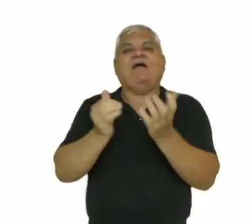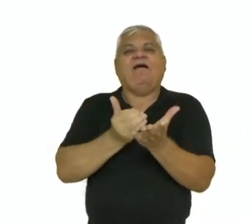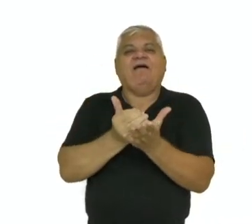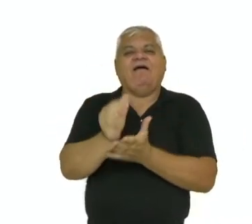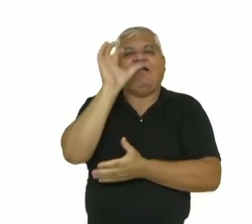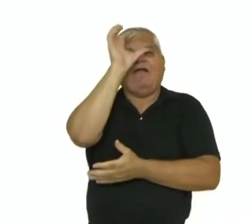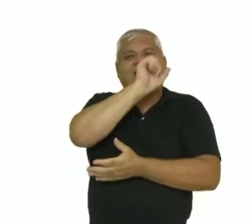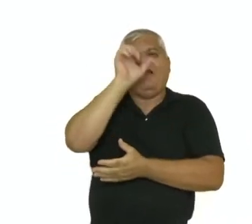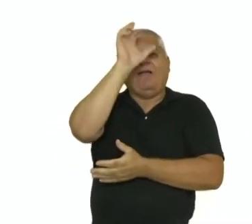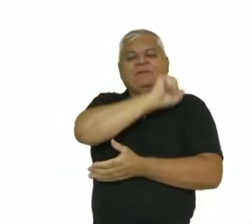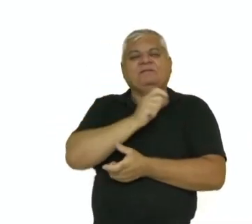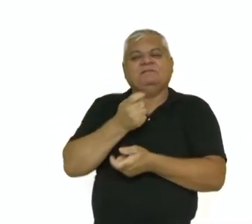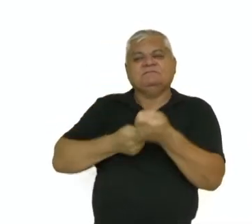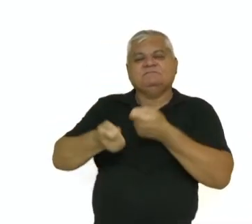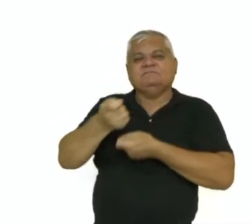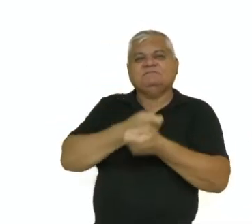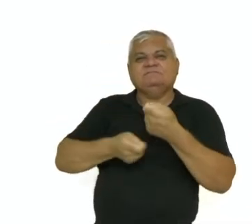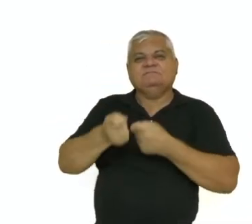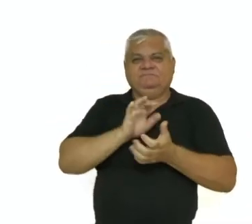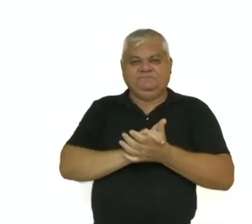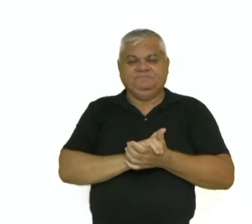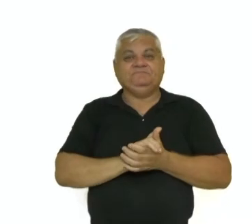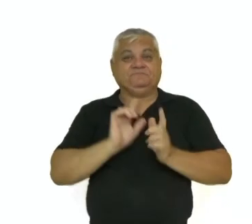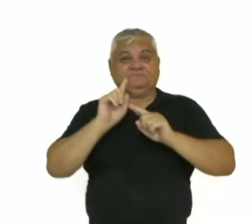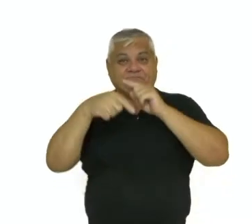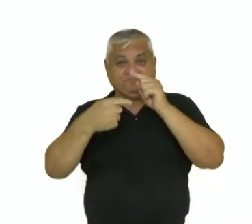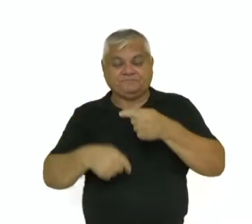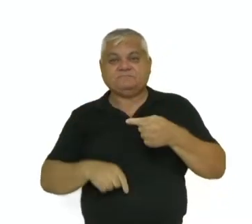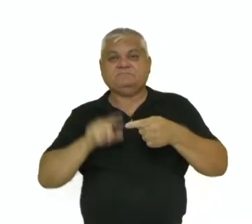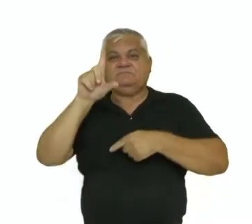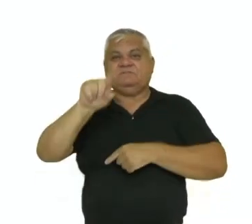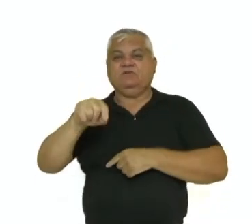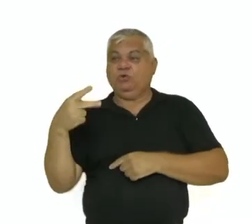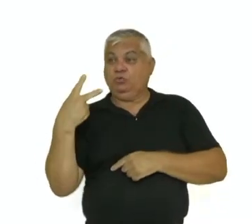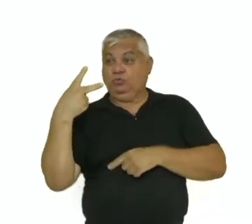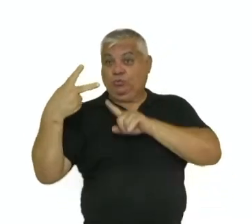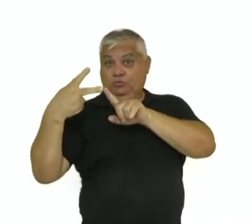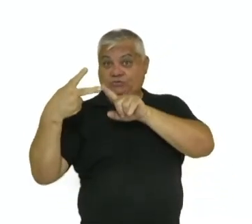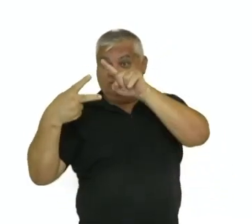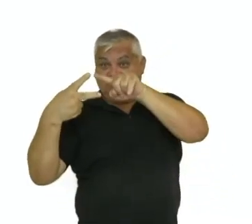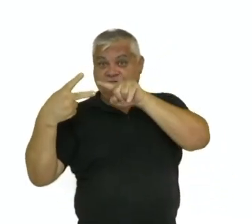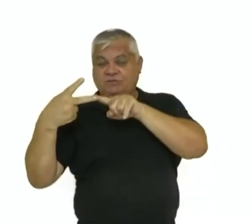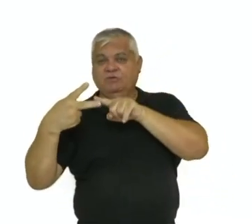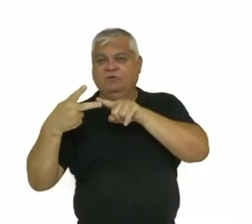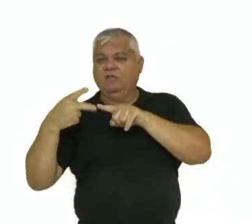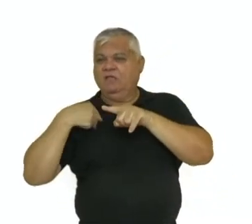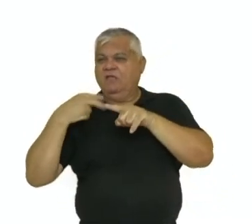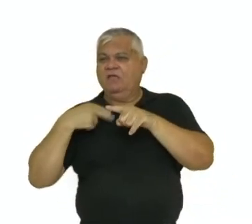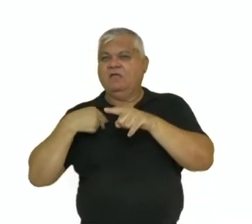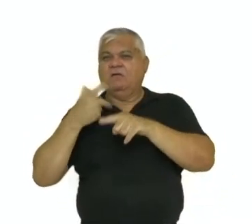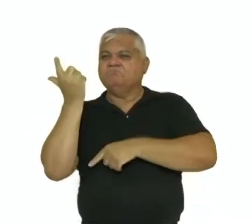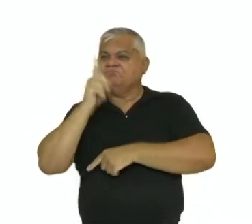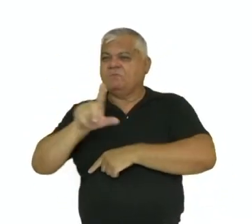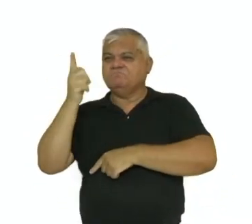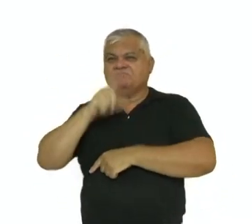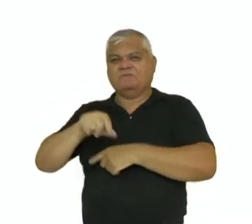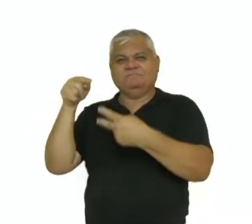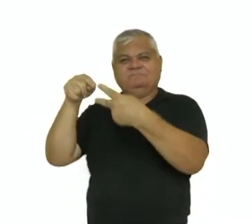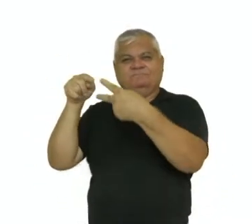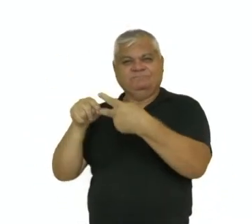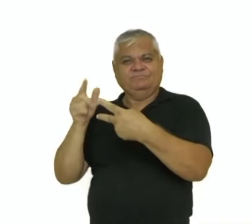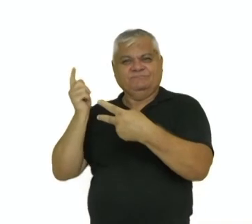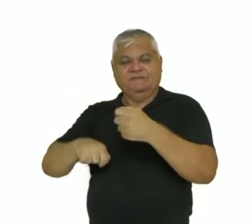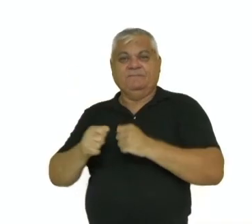sua situação. Tranquilo? Uma atividade mão na massa que a gente vai propor para vocês. Considerando